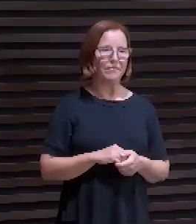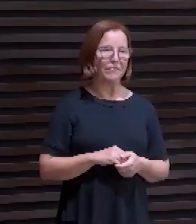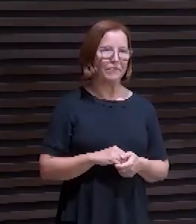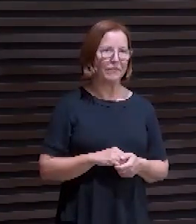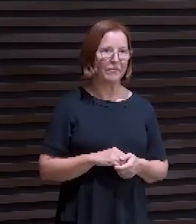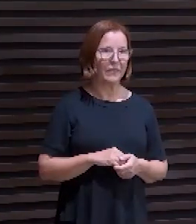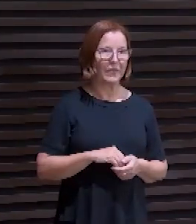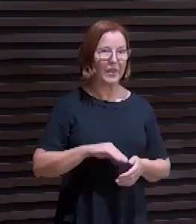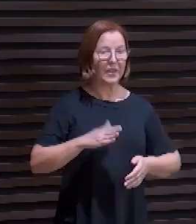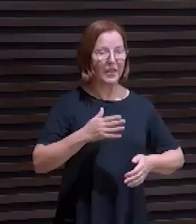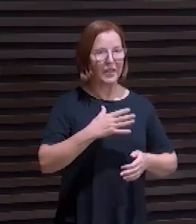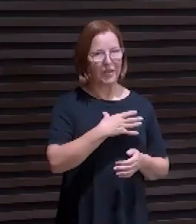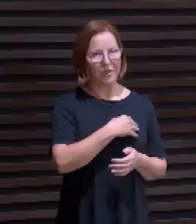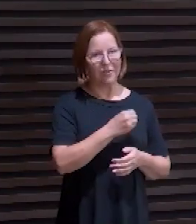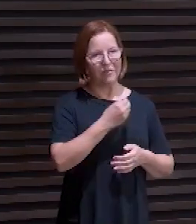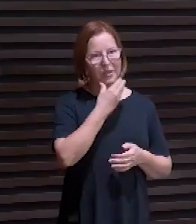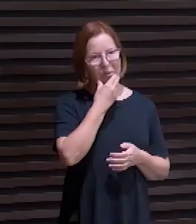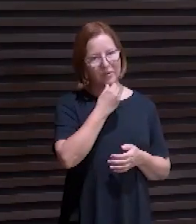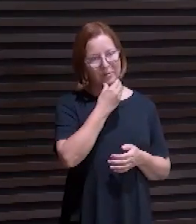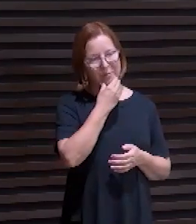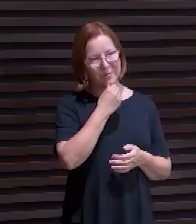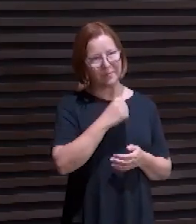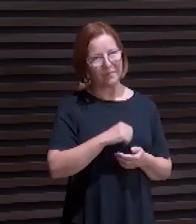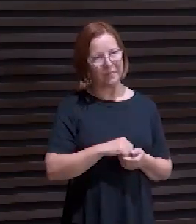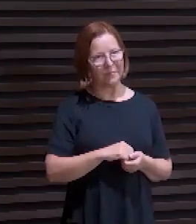Então o Filho do Homem